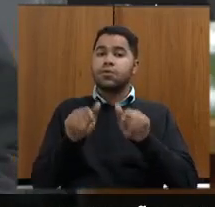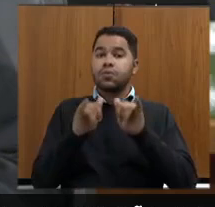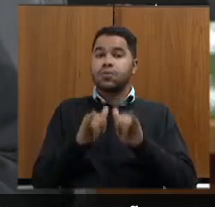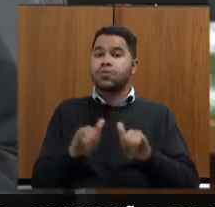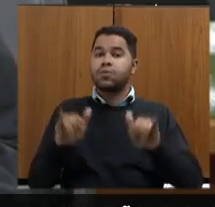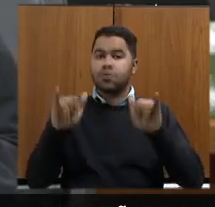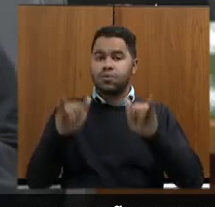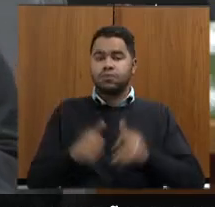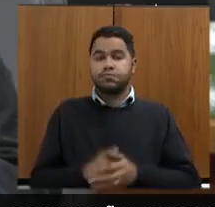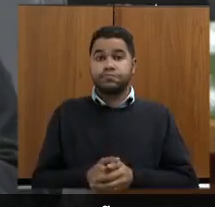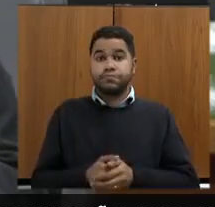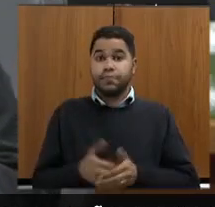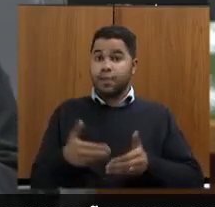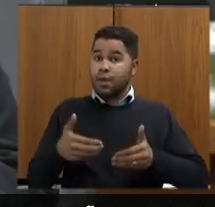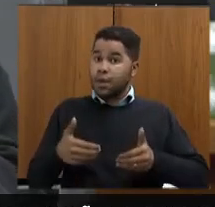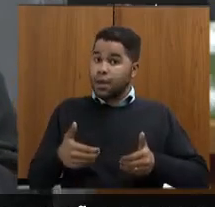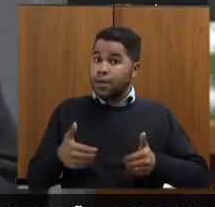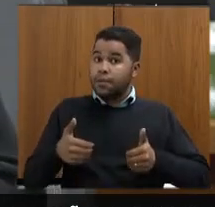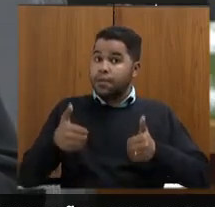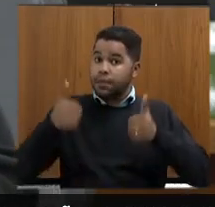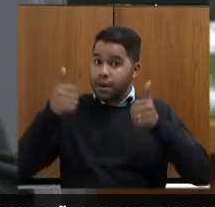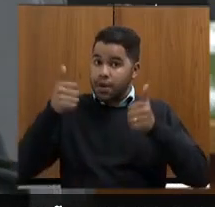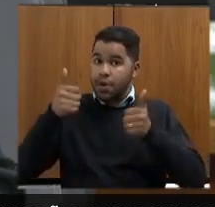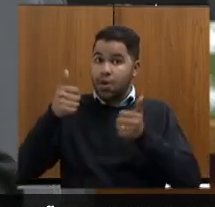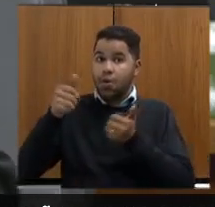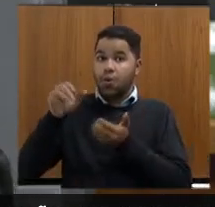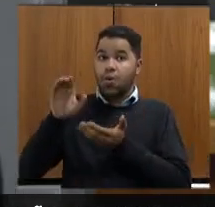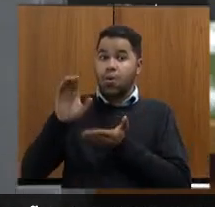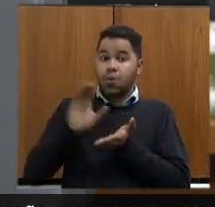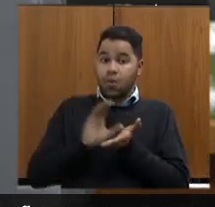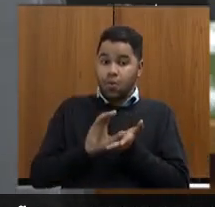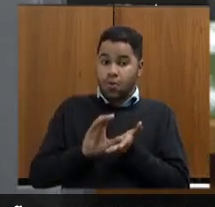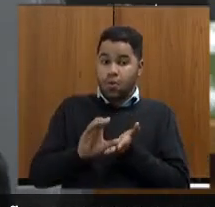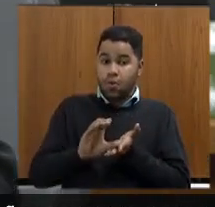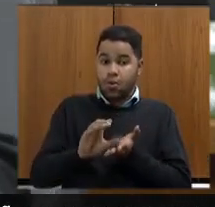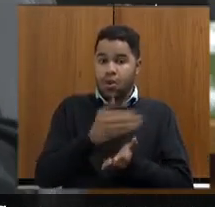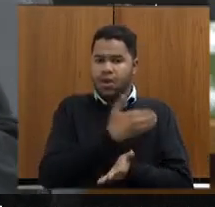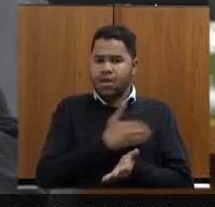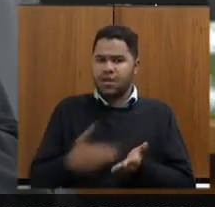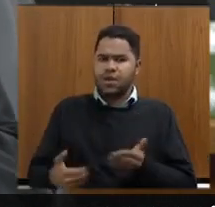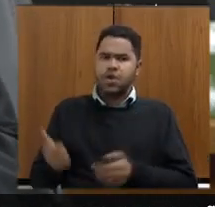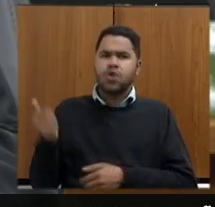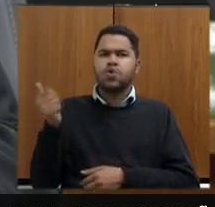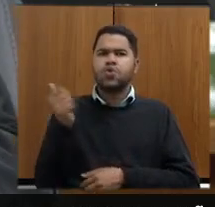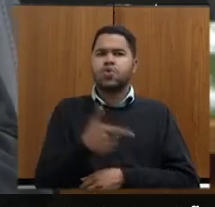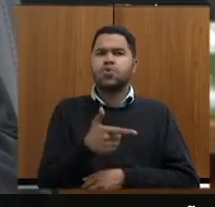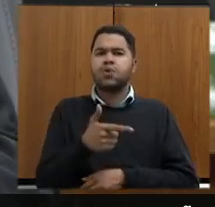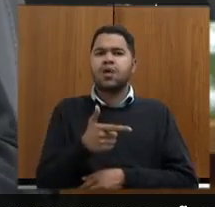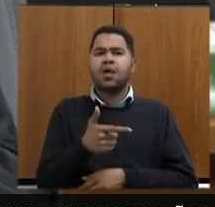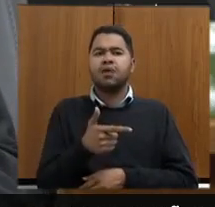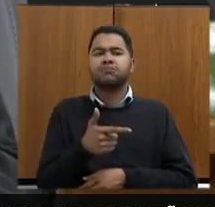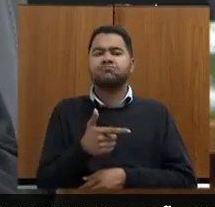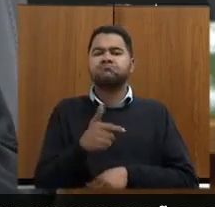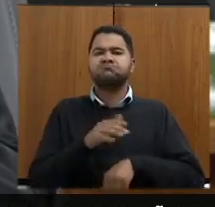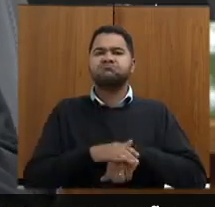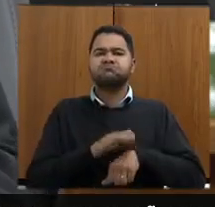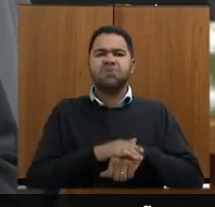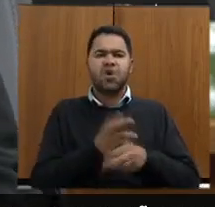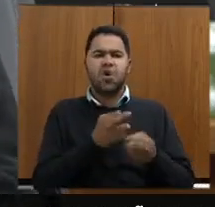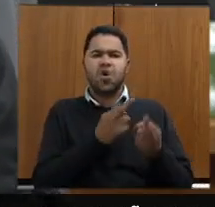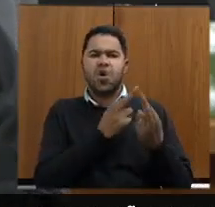que é melhor o recurso ir para o estado do que deixar nas obrigações